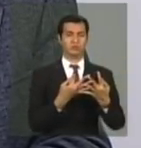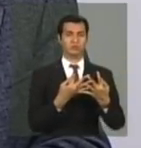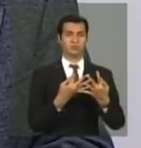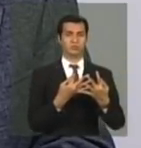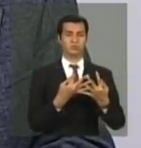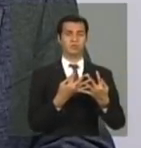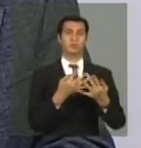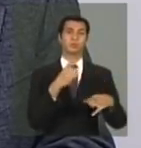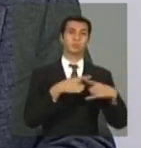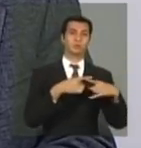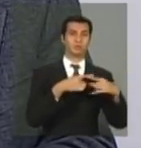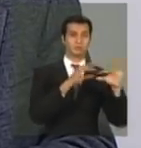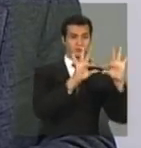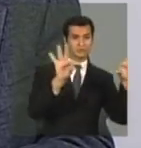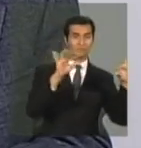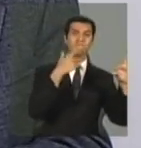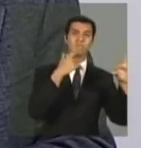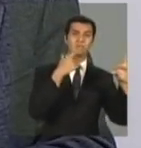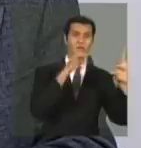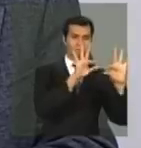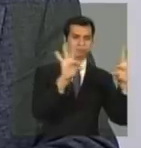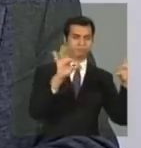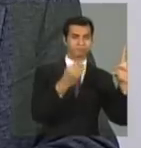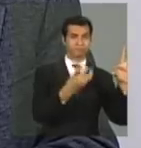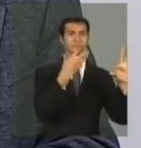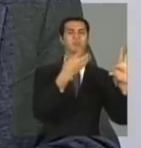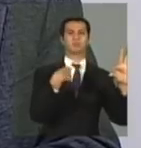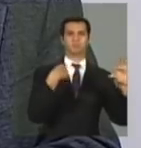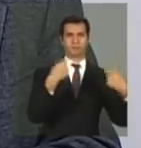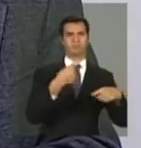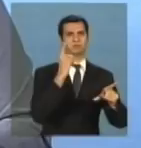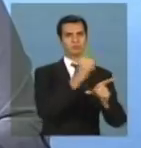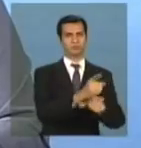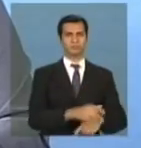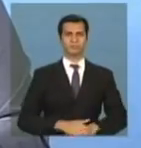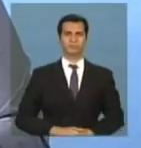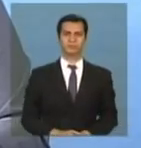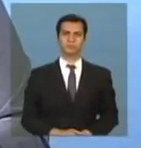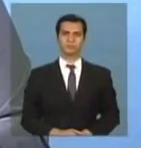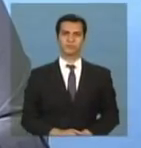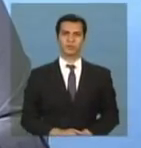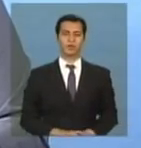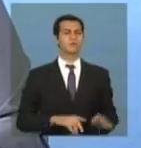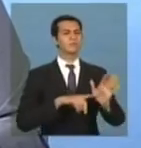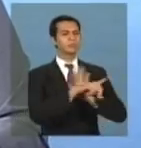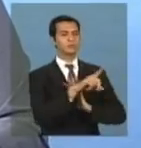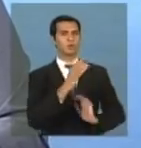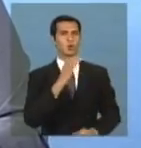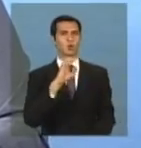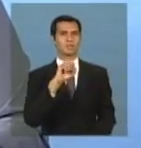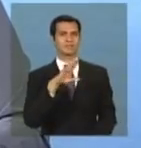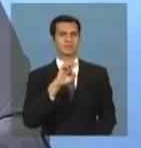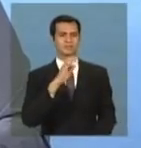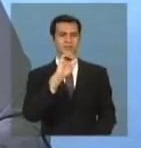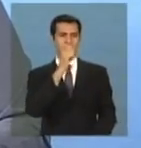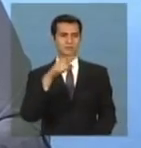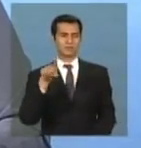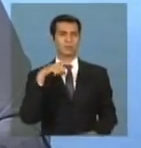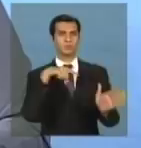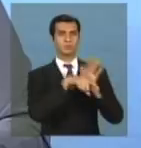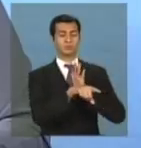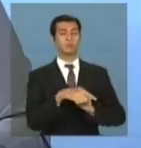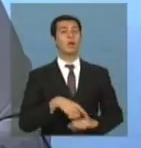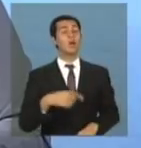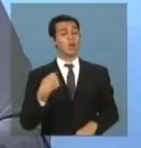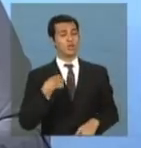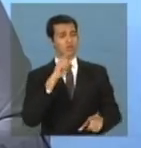destacadas em vermelho no esforço de localização. Né? Conceição, a pergunta é o seguinte: localizei uma